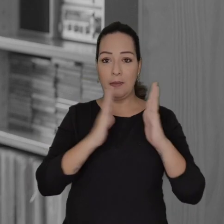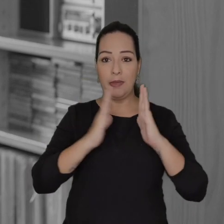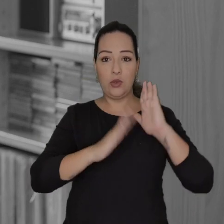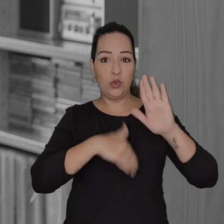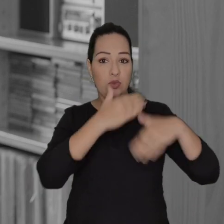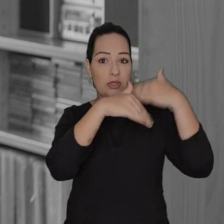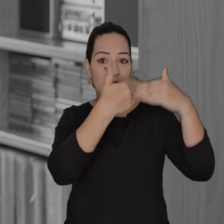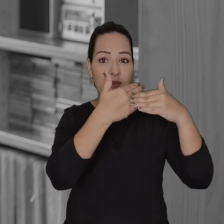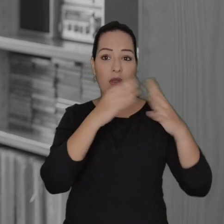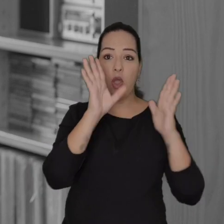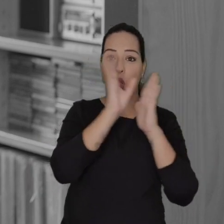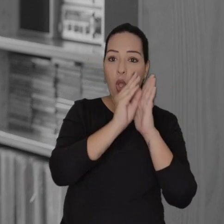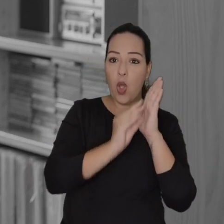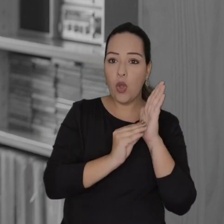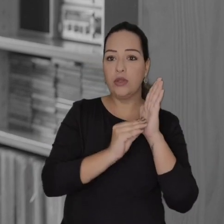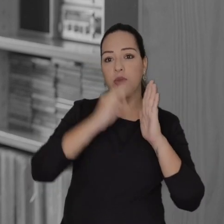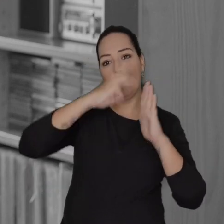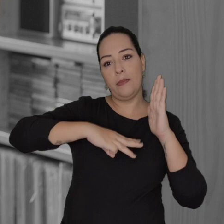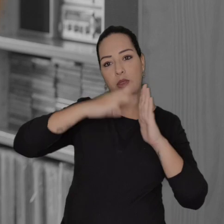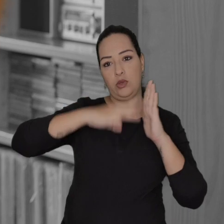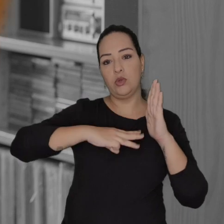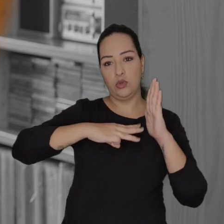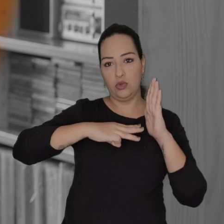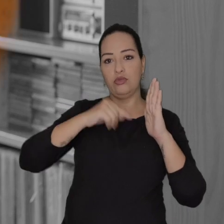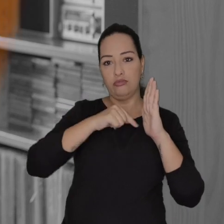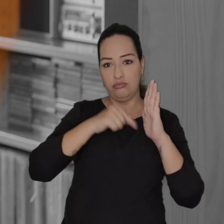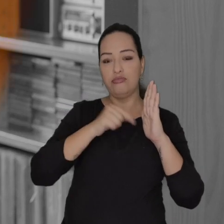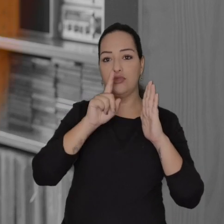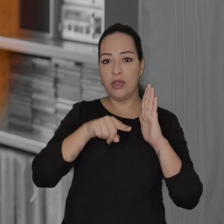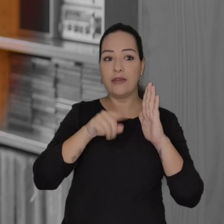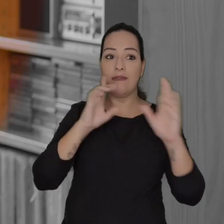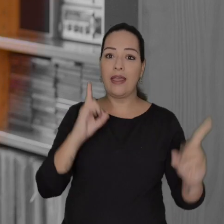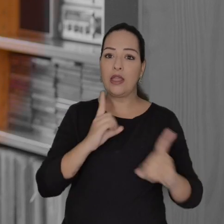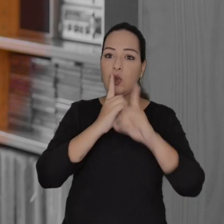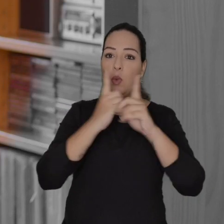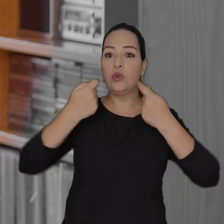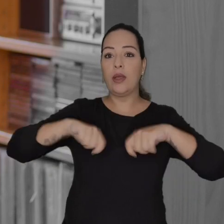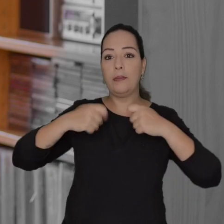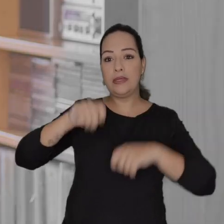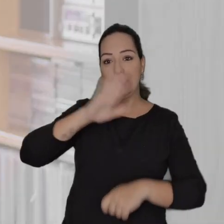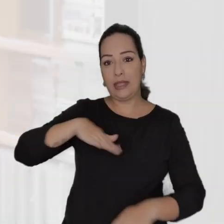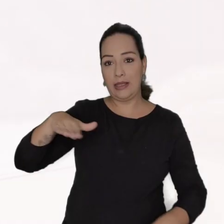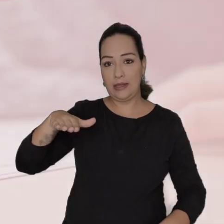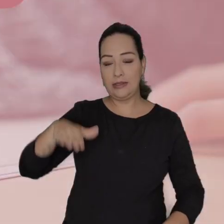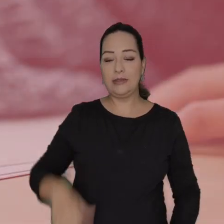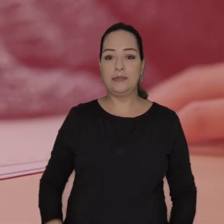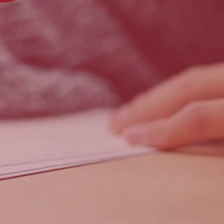momento do desenvolvimento, conteúdo e uma metodologia que vá ao encontro das necessidades da